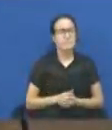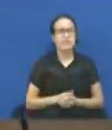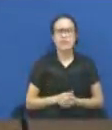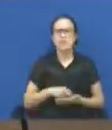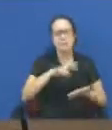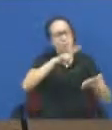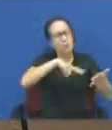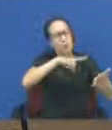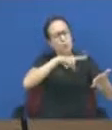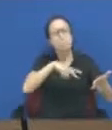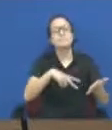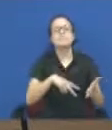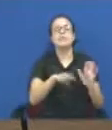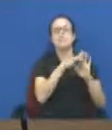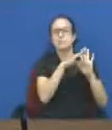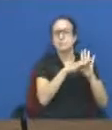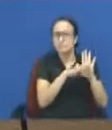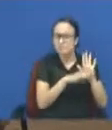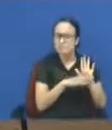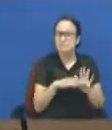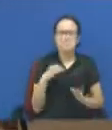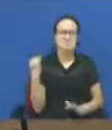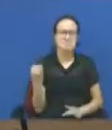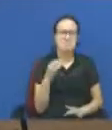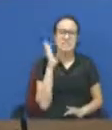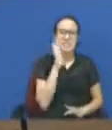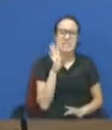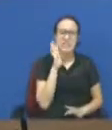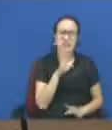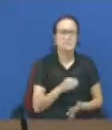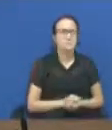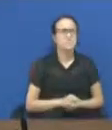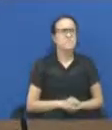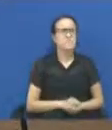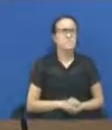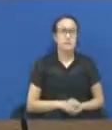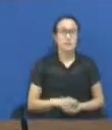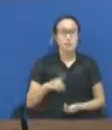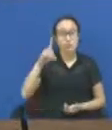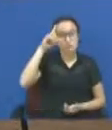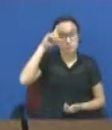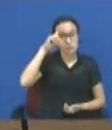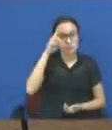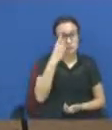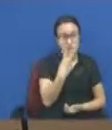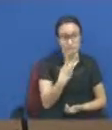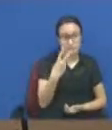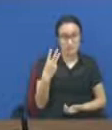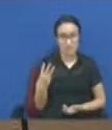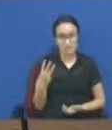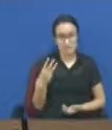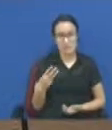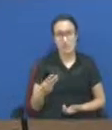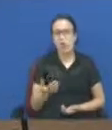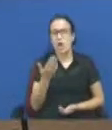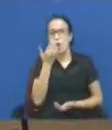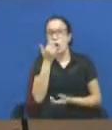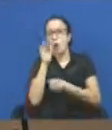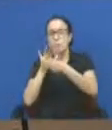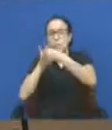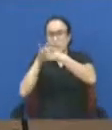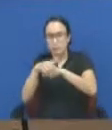que está muito rica e merece ser vista. E também no dia 23, no sábado, o jantar